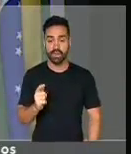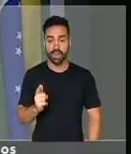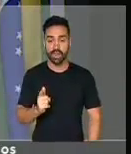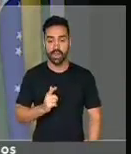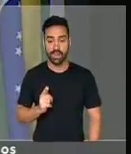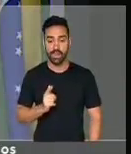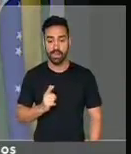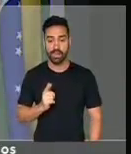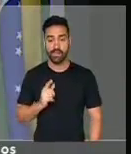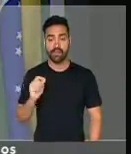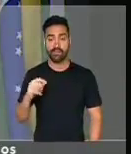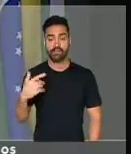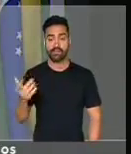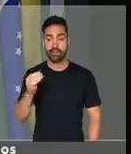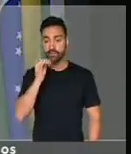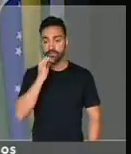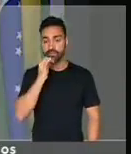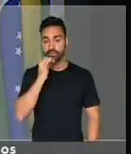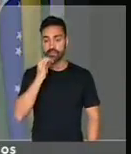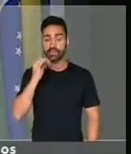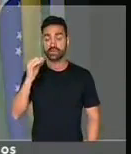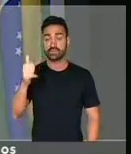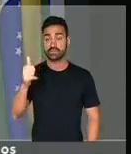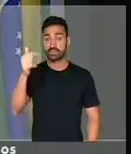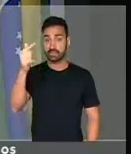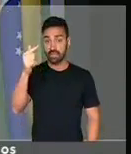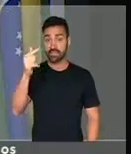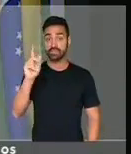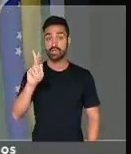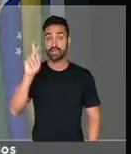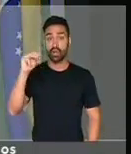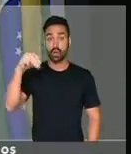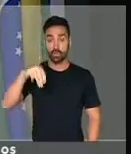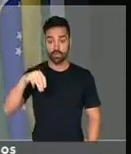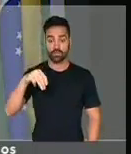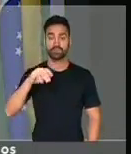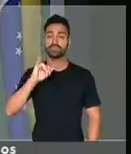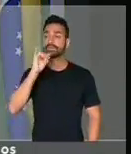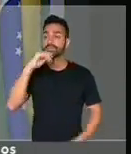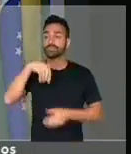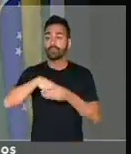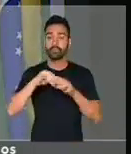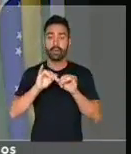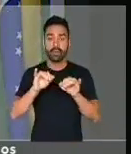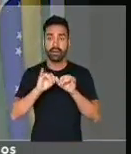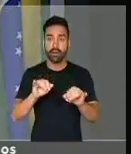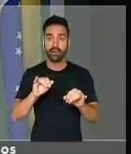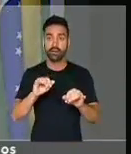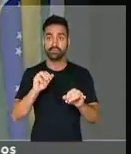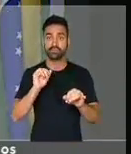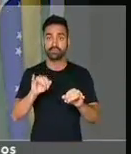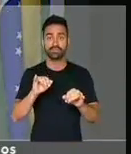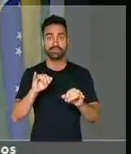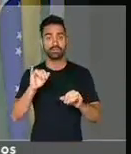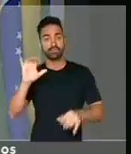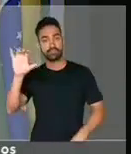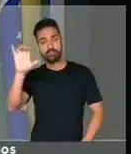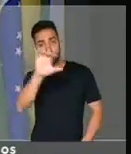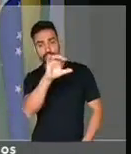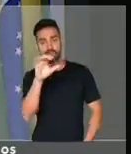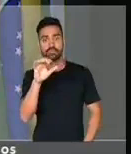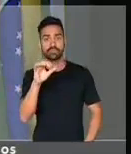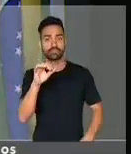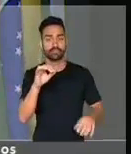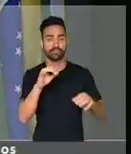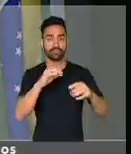filho Melles, num raio de 17 quilômetros, se você está num mercado, em qualquer estabelecimento, você passou o código de barras